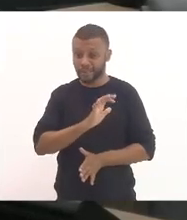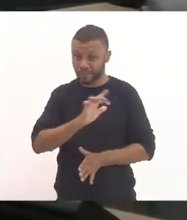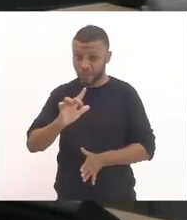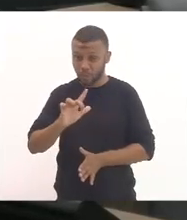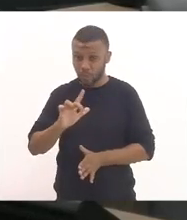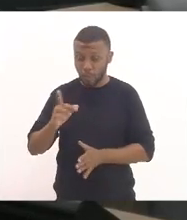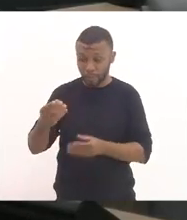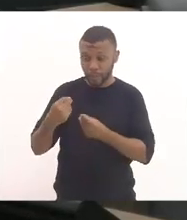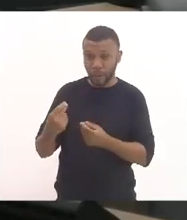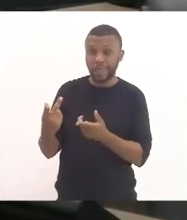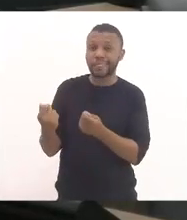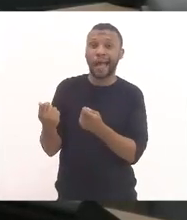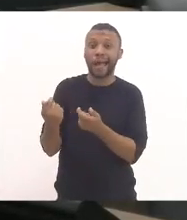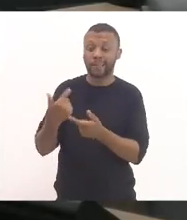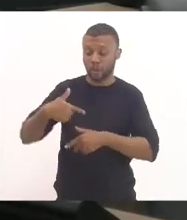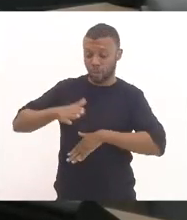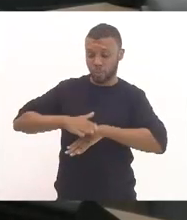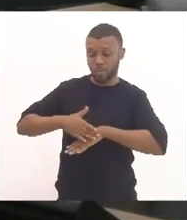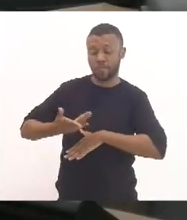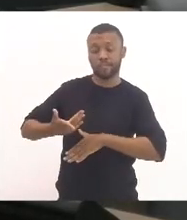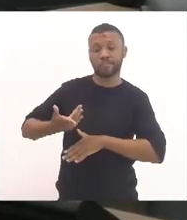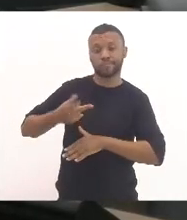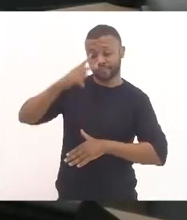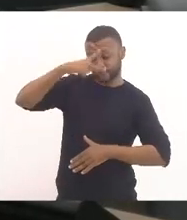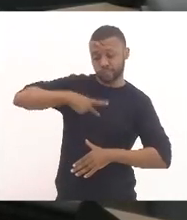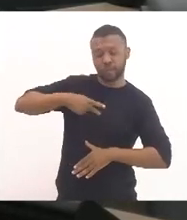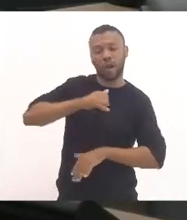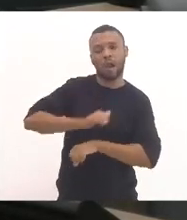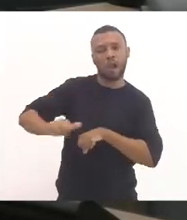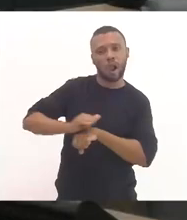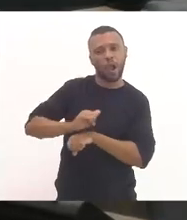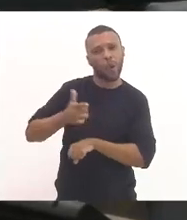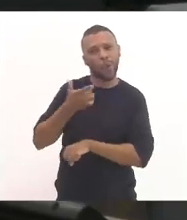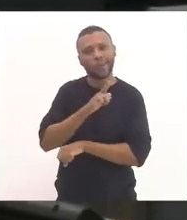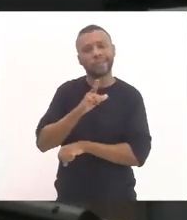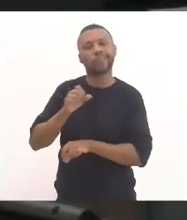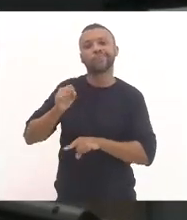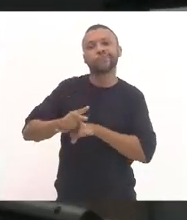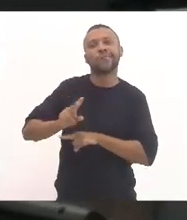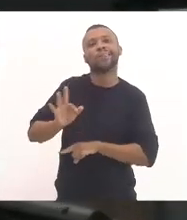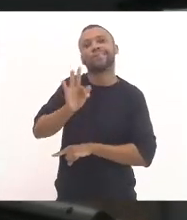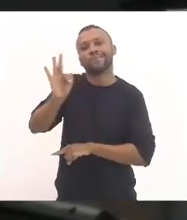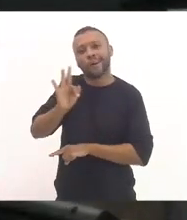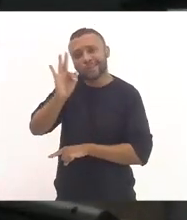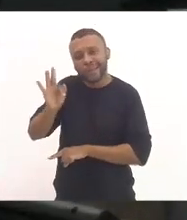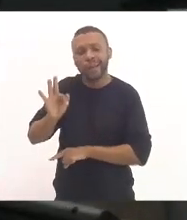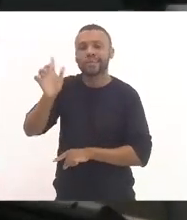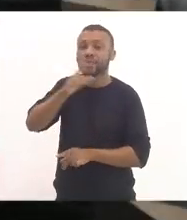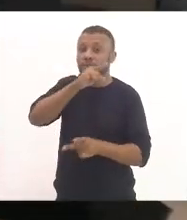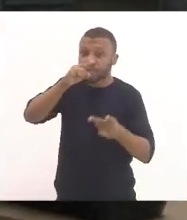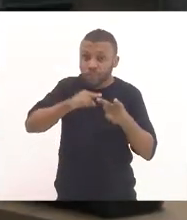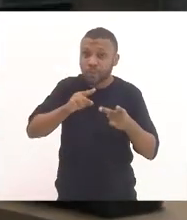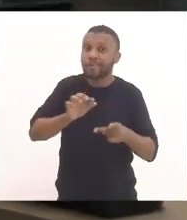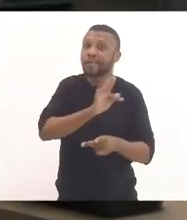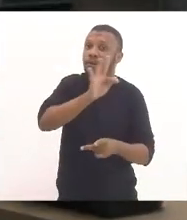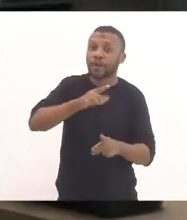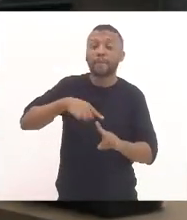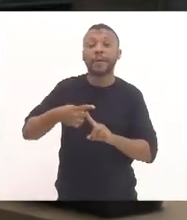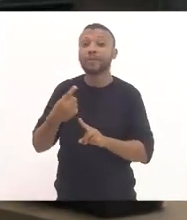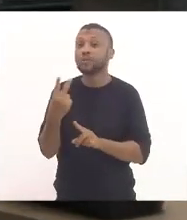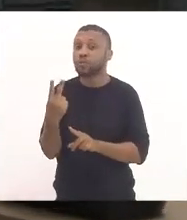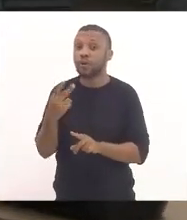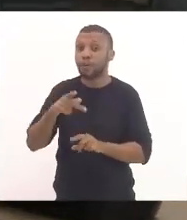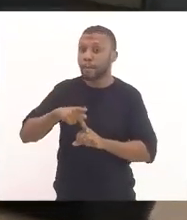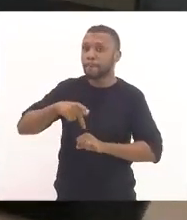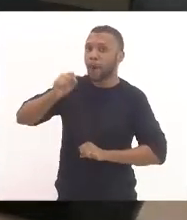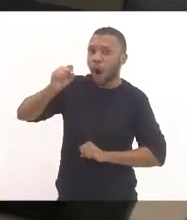eu pelos meios próprios consegui fazer uma faculdade tô fazendo a segunda faculdade tô fazendo duas pós-graduação